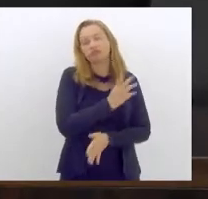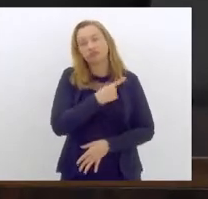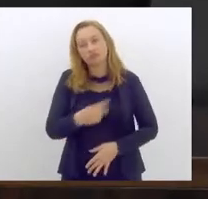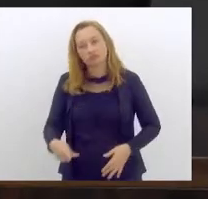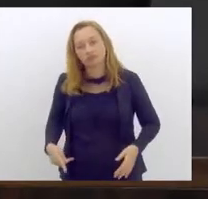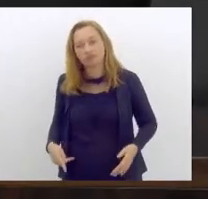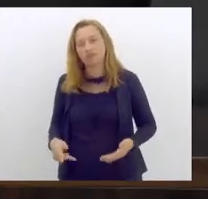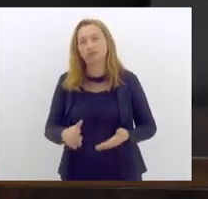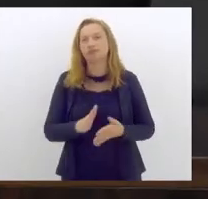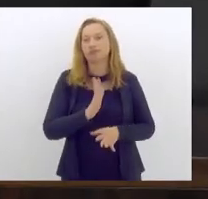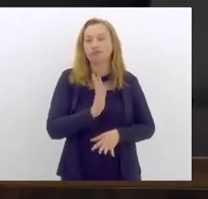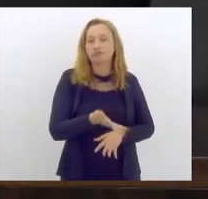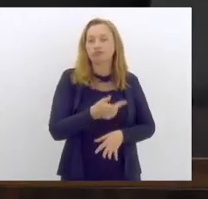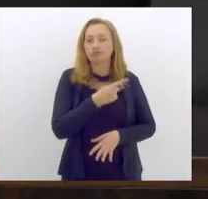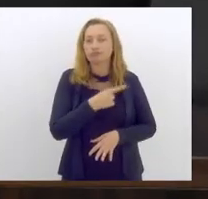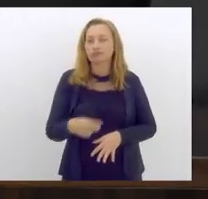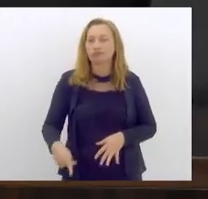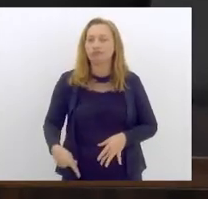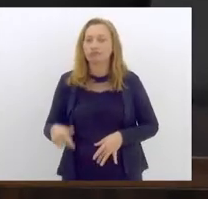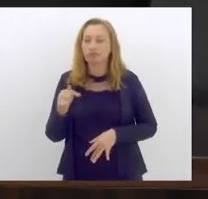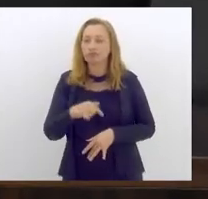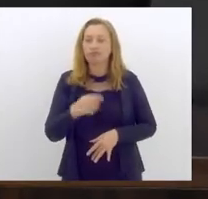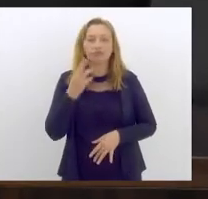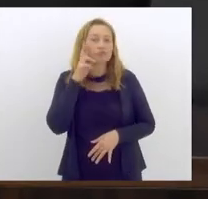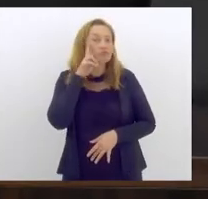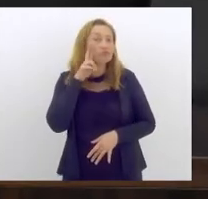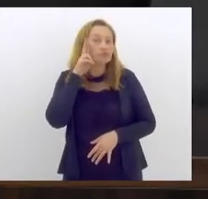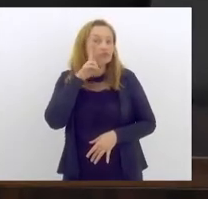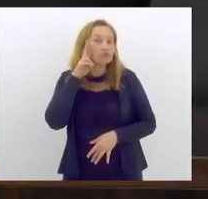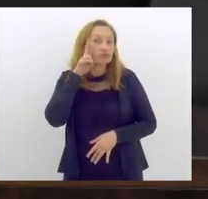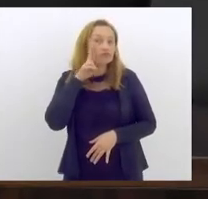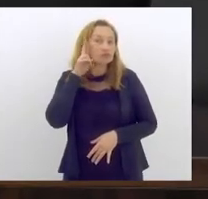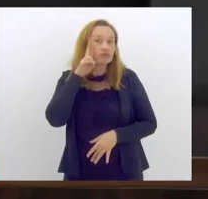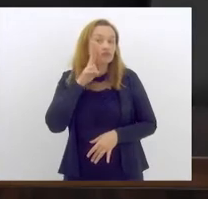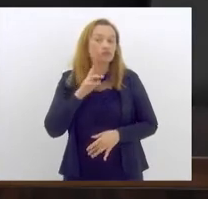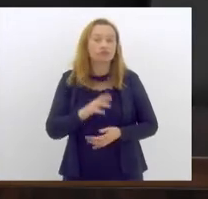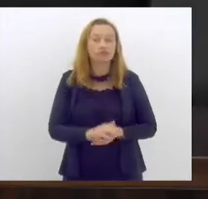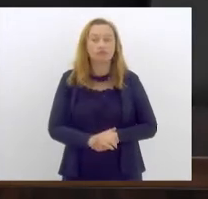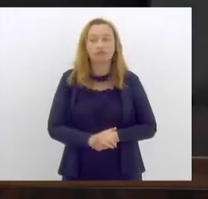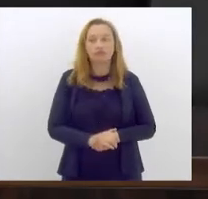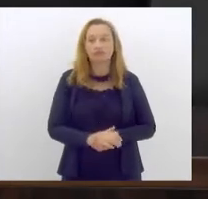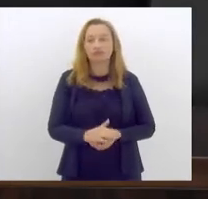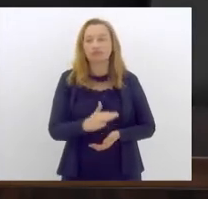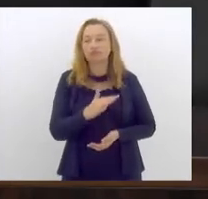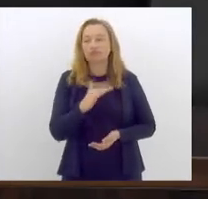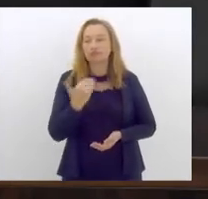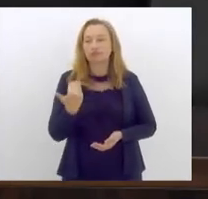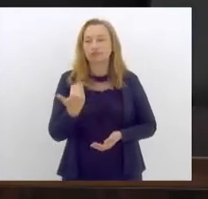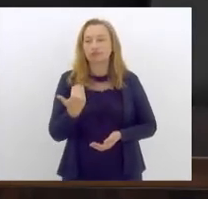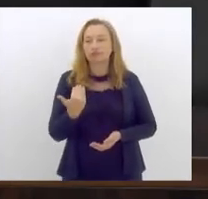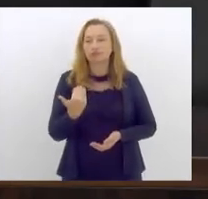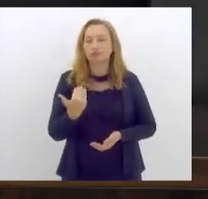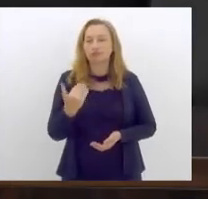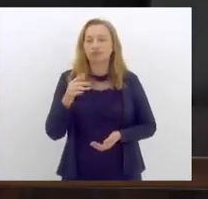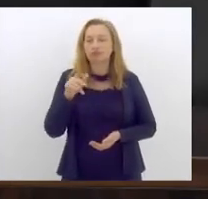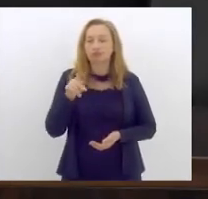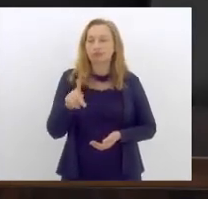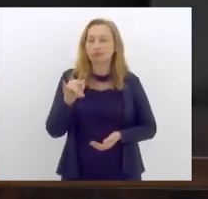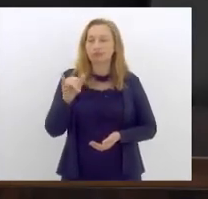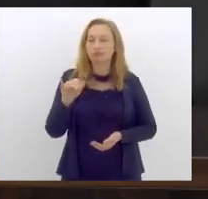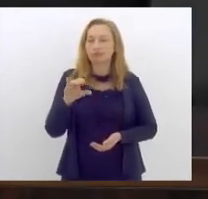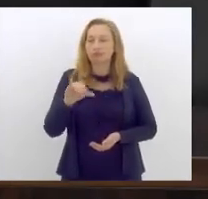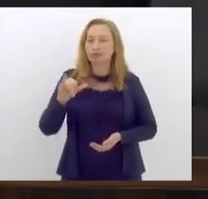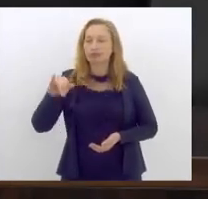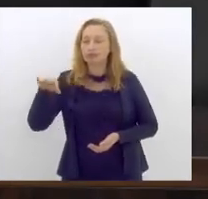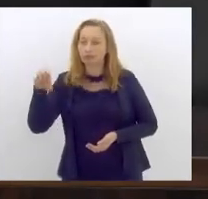já teve o presidente aqui todo vestido de Rosa o falecido pisciane todo